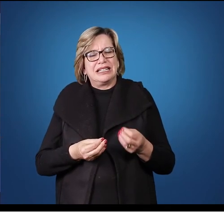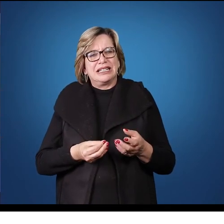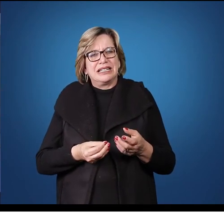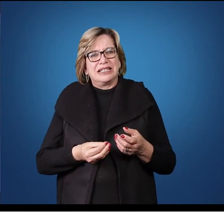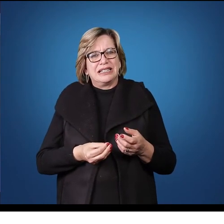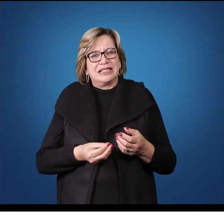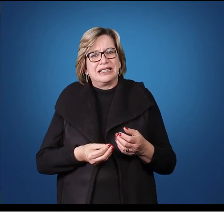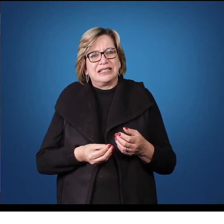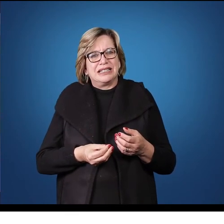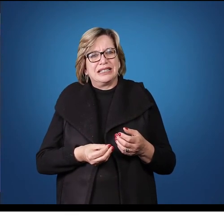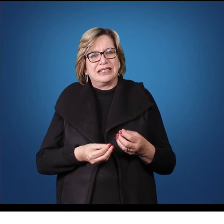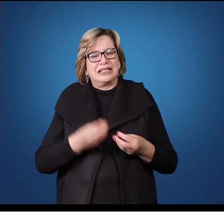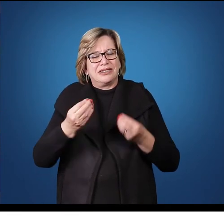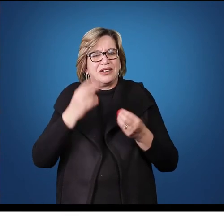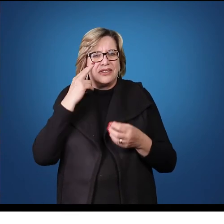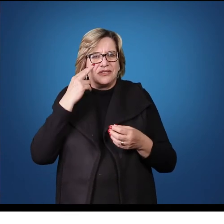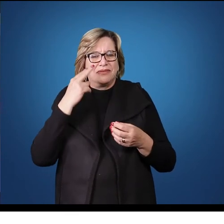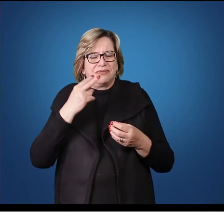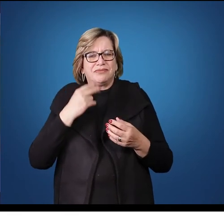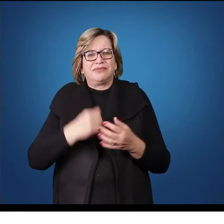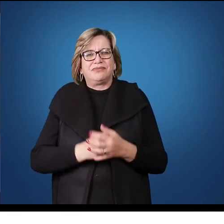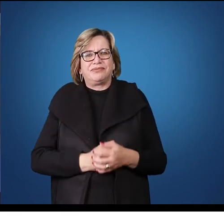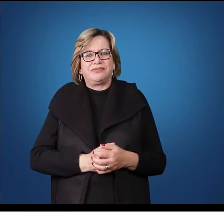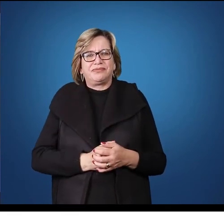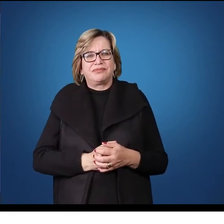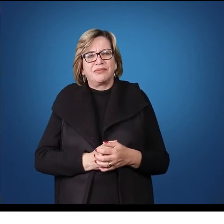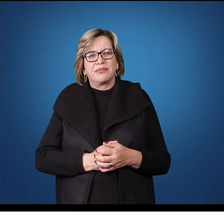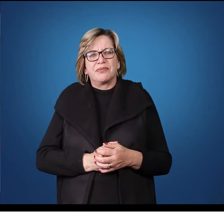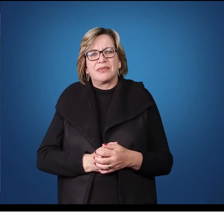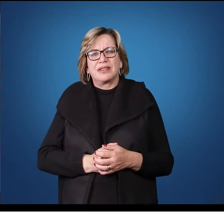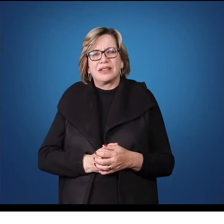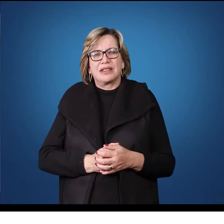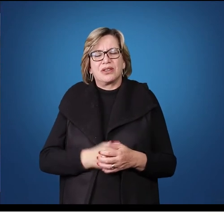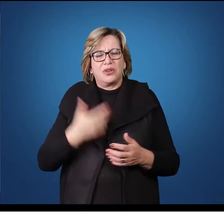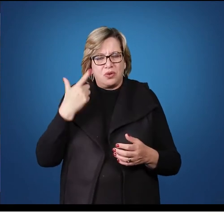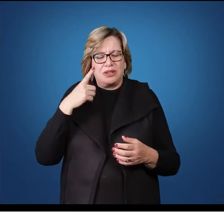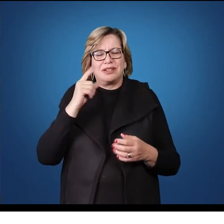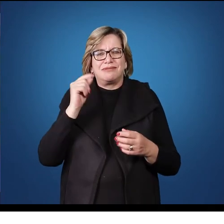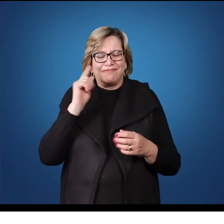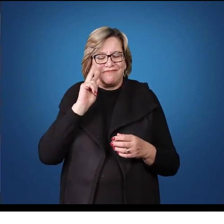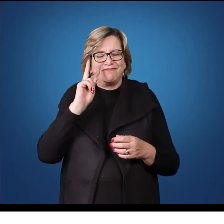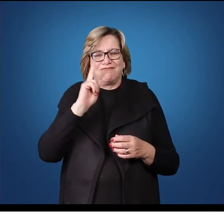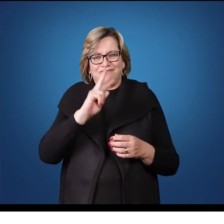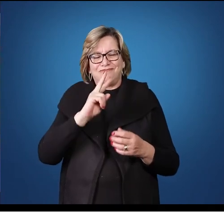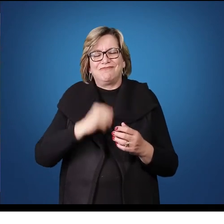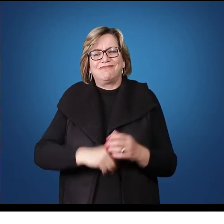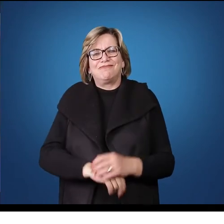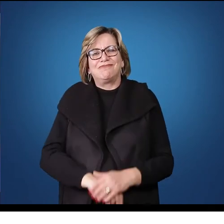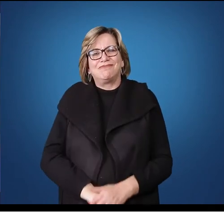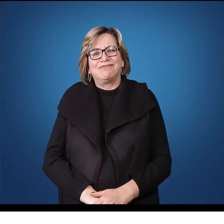lá. Isso. Excelente. Vamos lá, Jéssica.